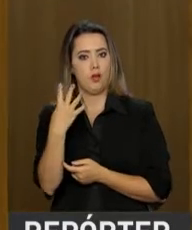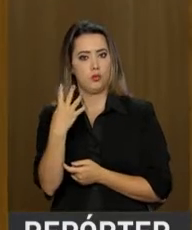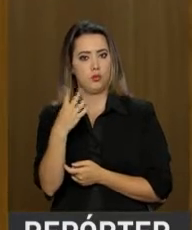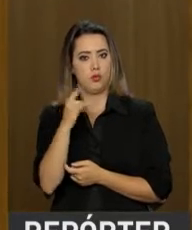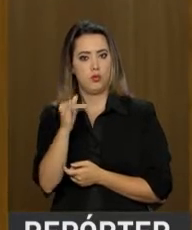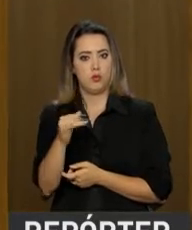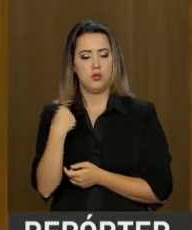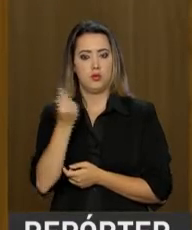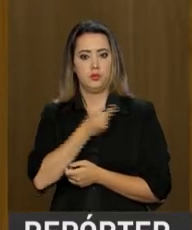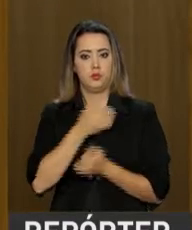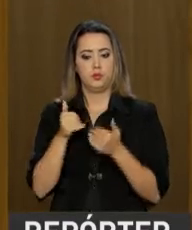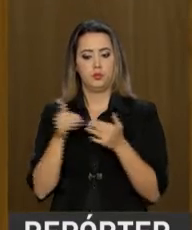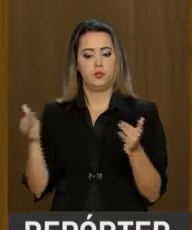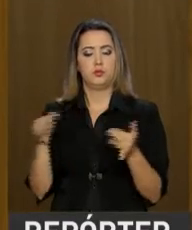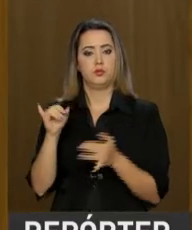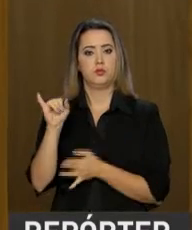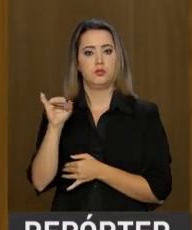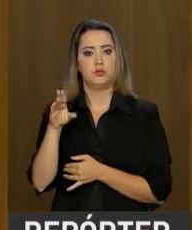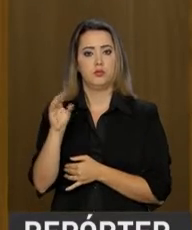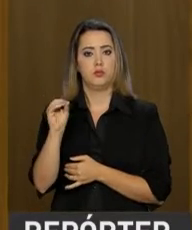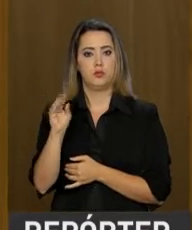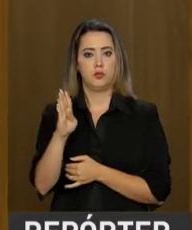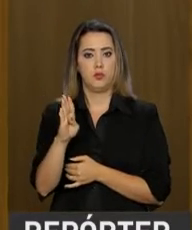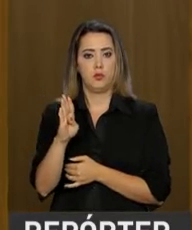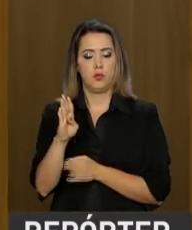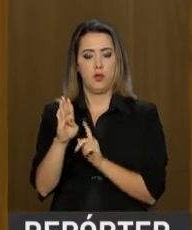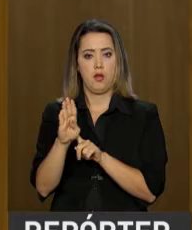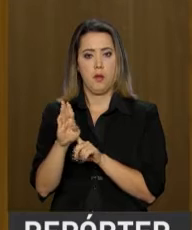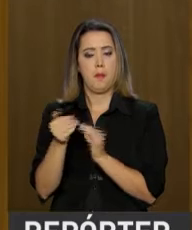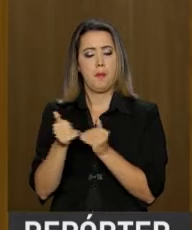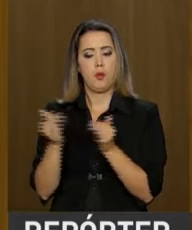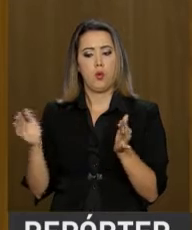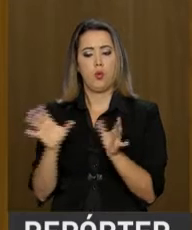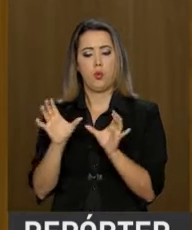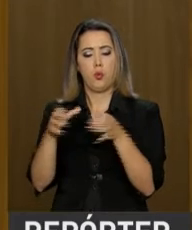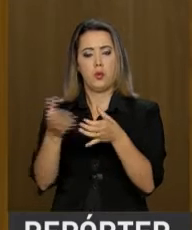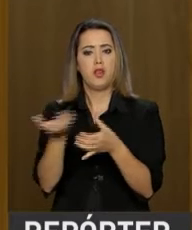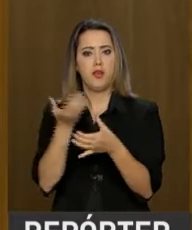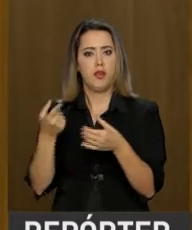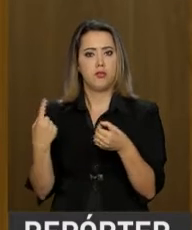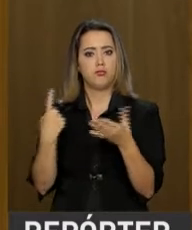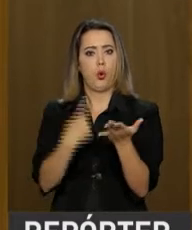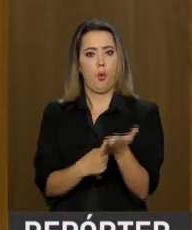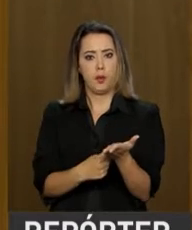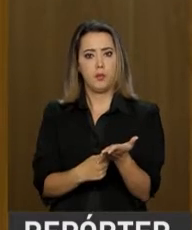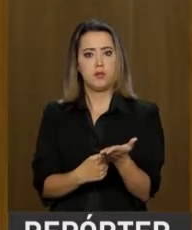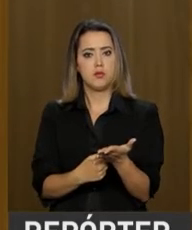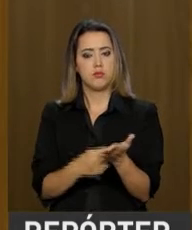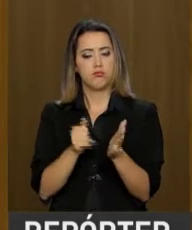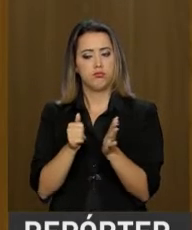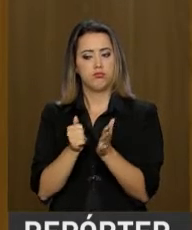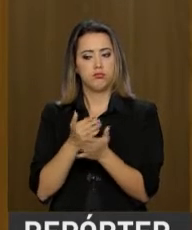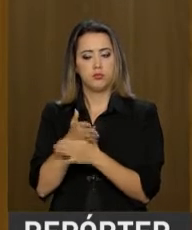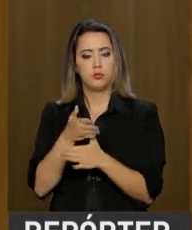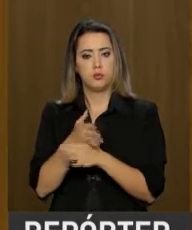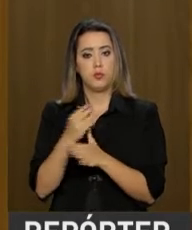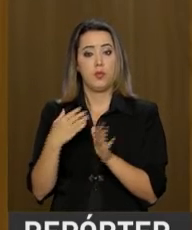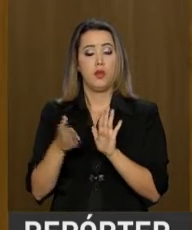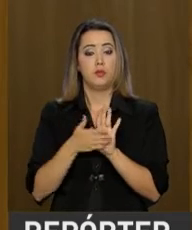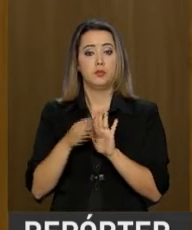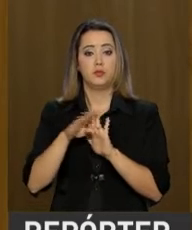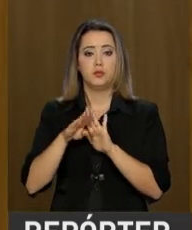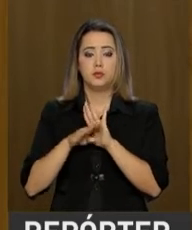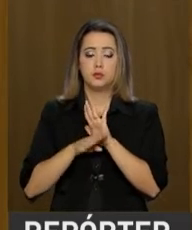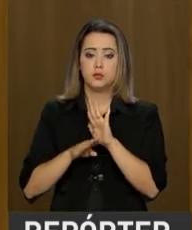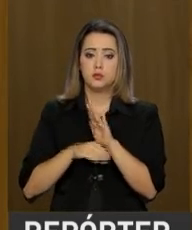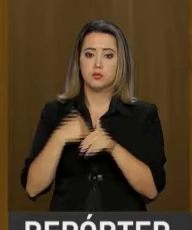teremos aberto ou 59 para as propostas dos entes federados o novo processo de habilitação dessas propostas que será